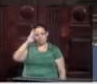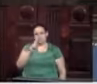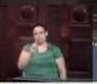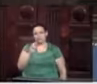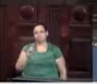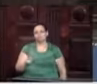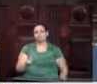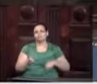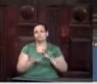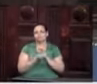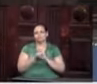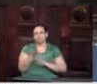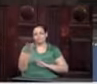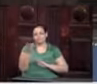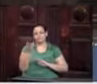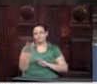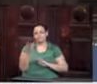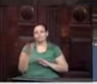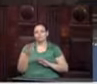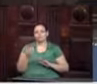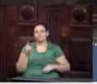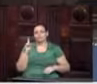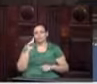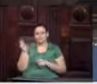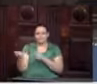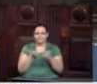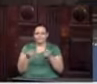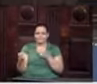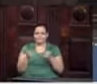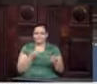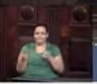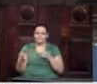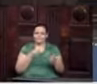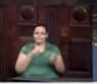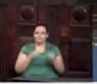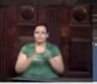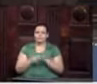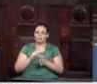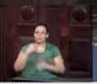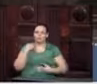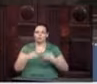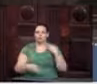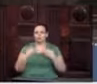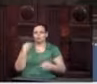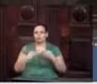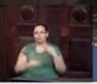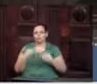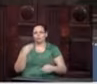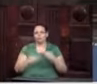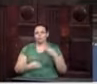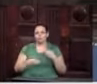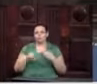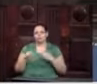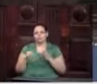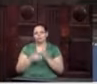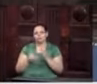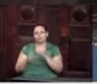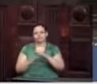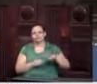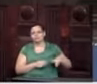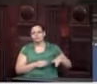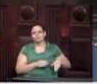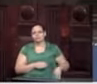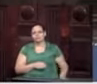Por vezes, ou rotineiramente, antes do julgamento, são excluídos